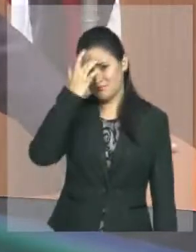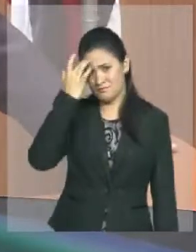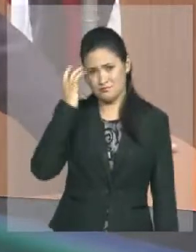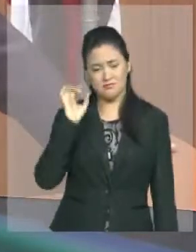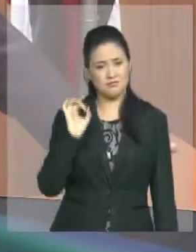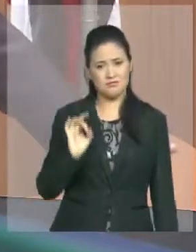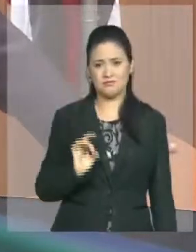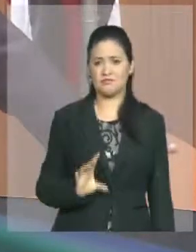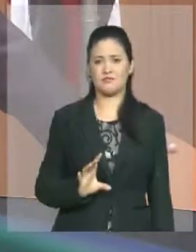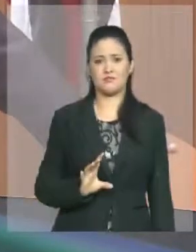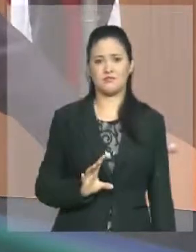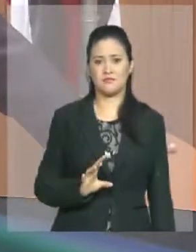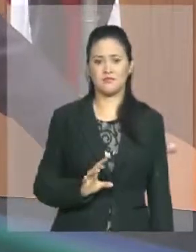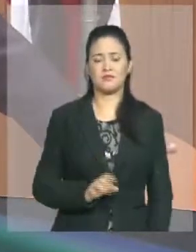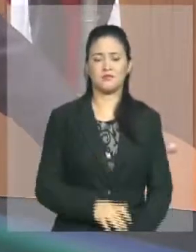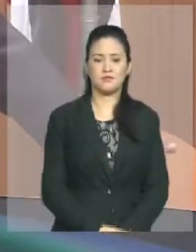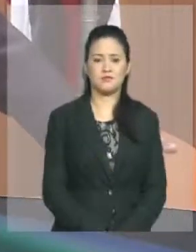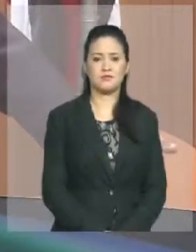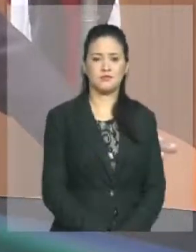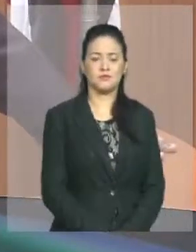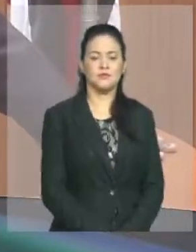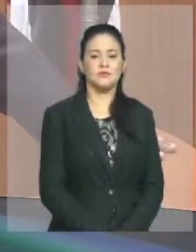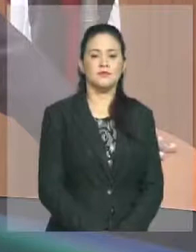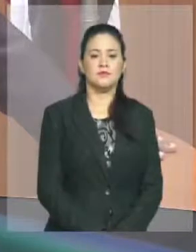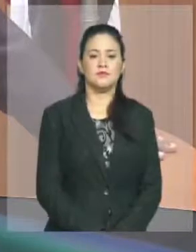Assembleia. E